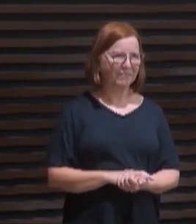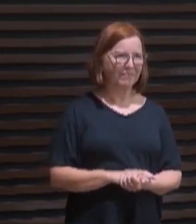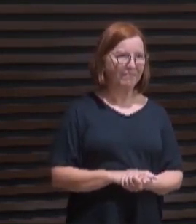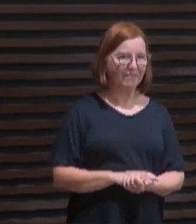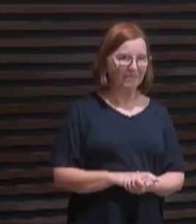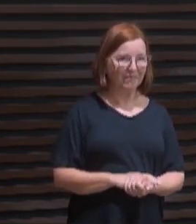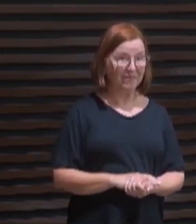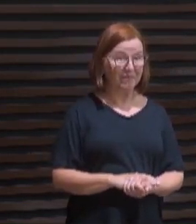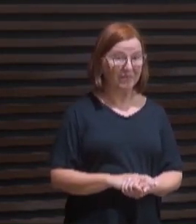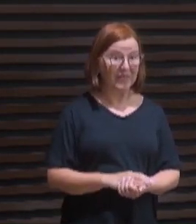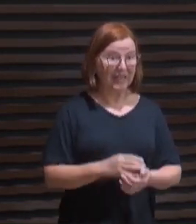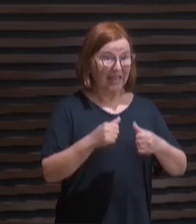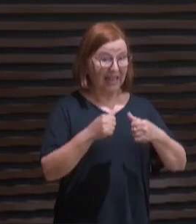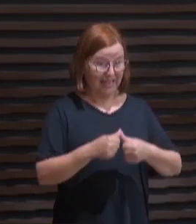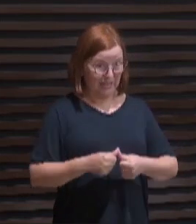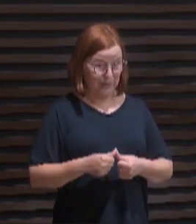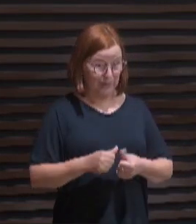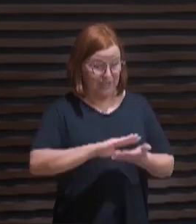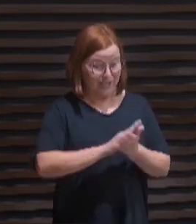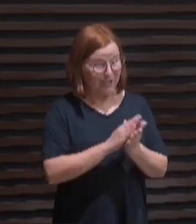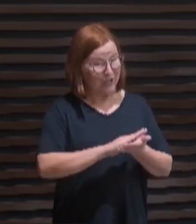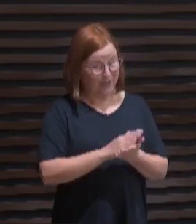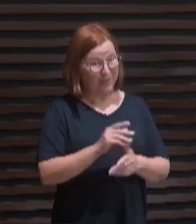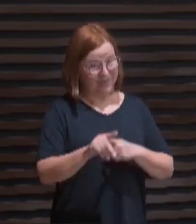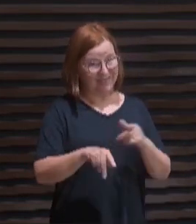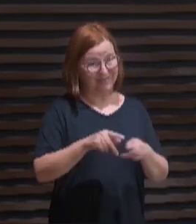Esta coisa está acabando com as pessoas.